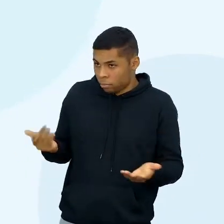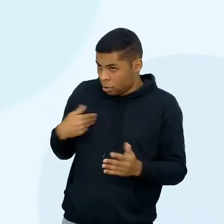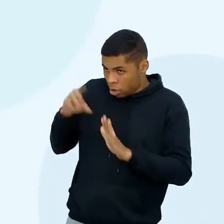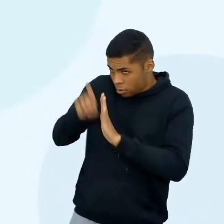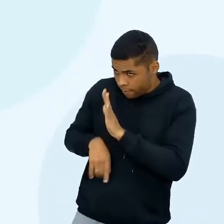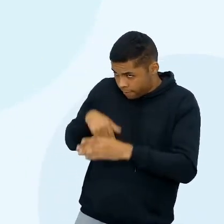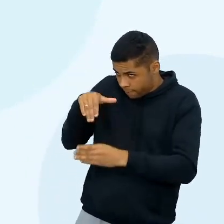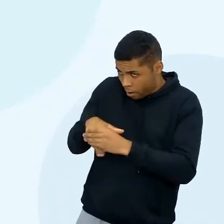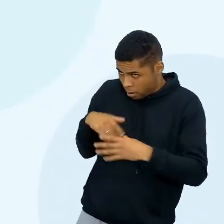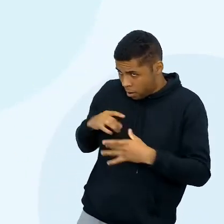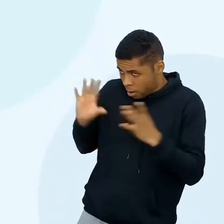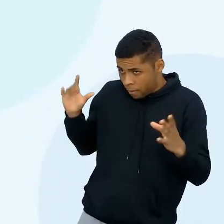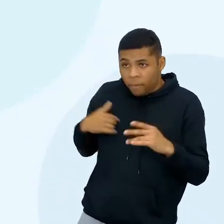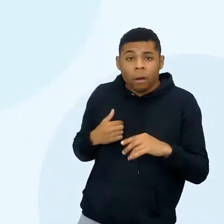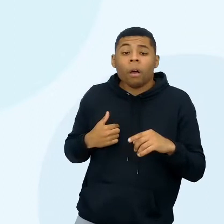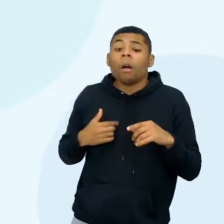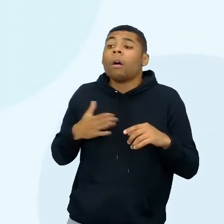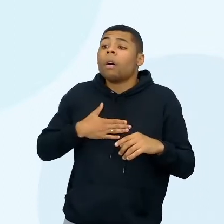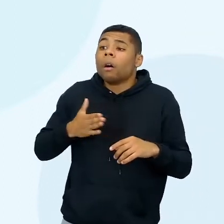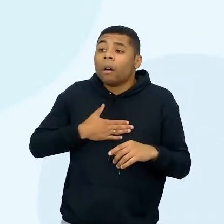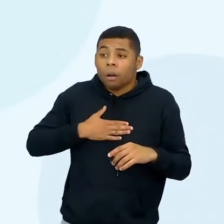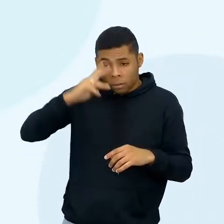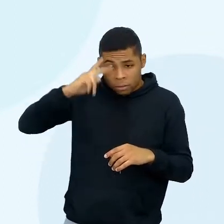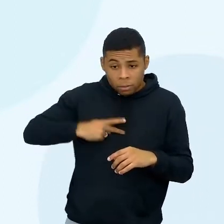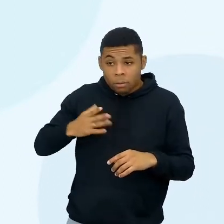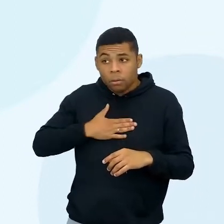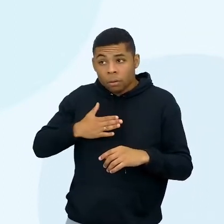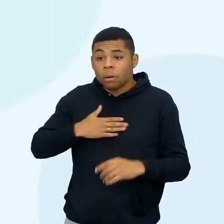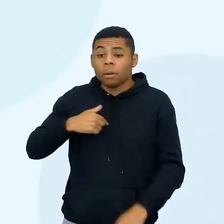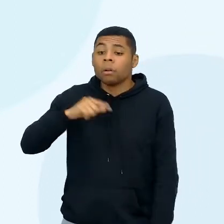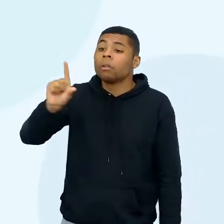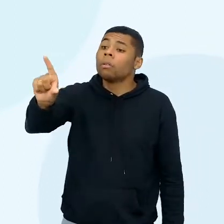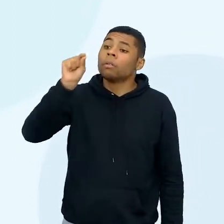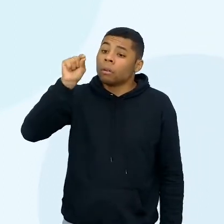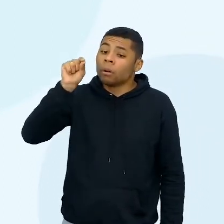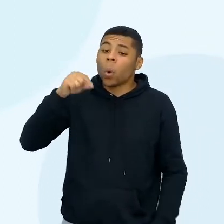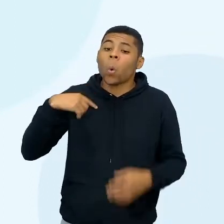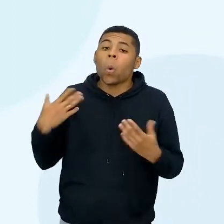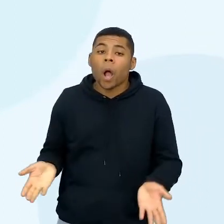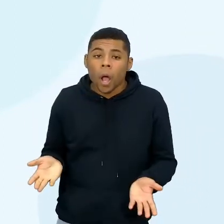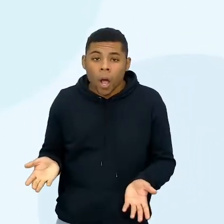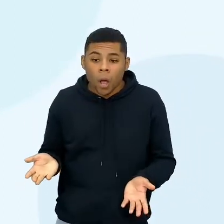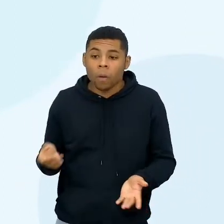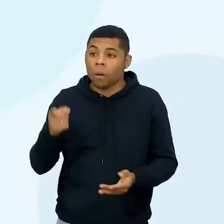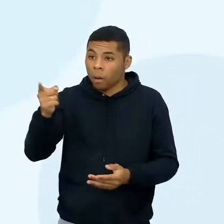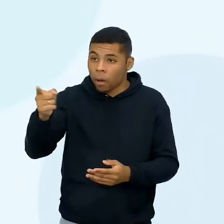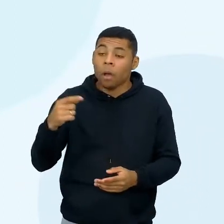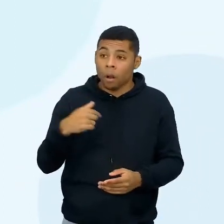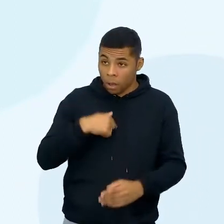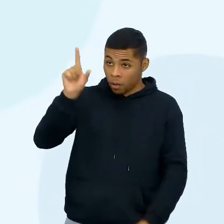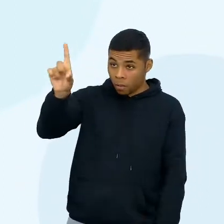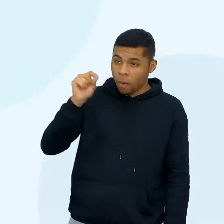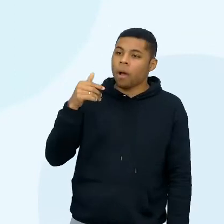voto. Eu vou escolher os meus representantes que vão